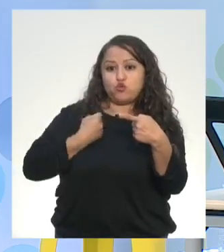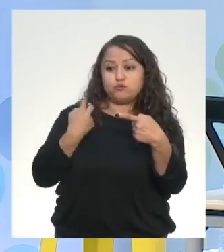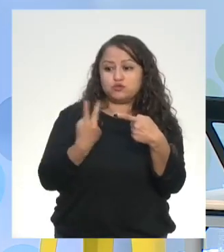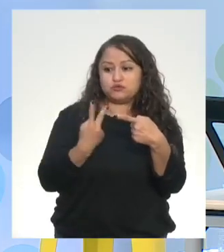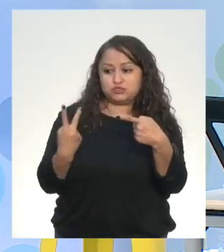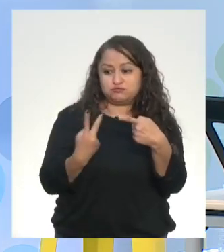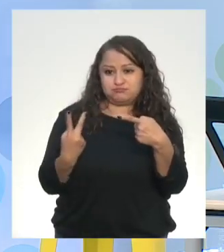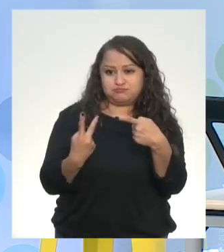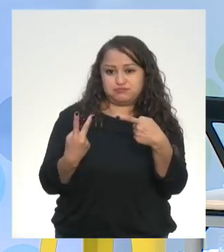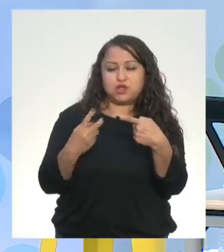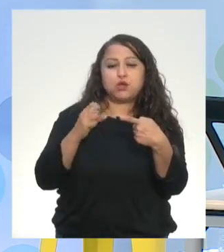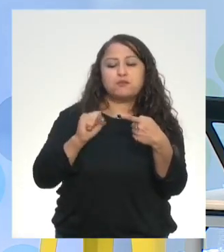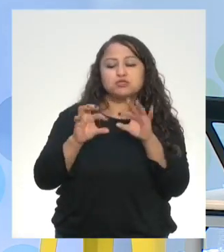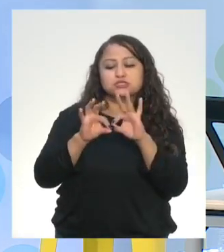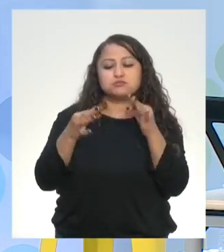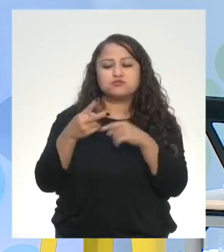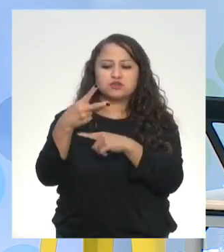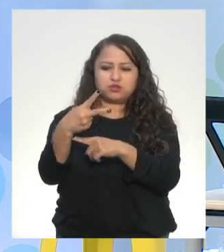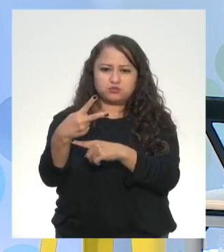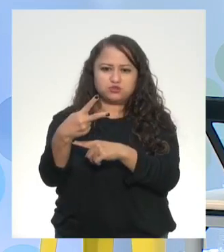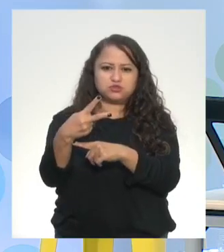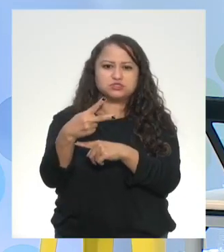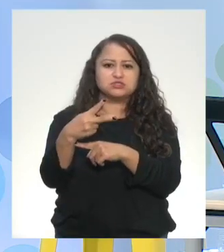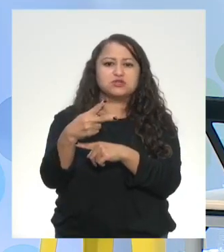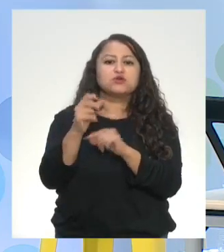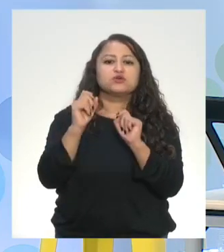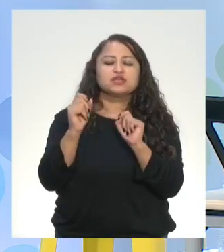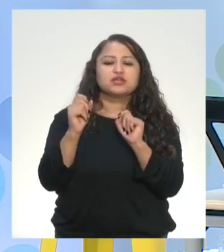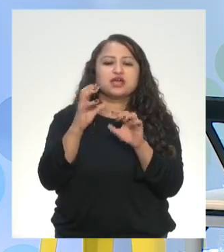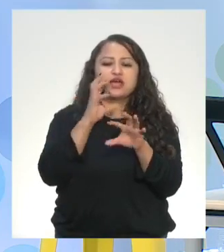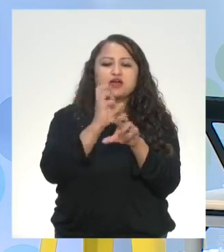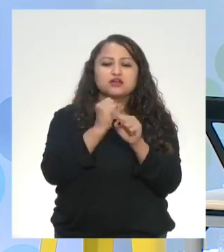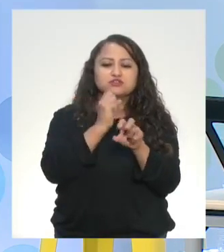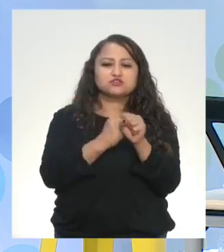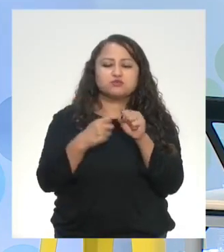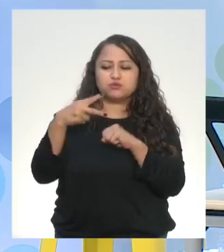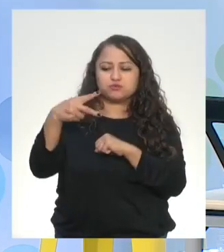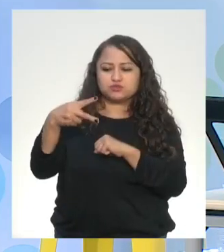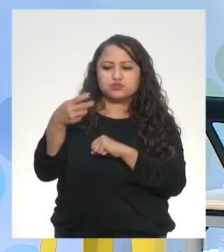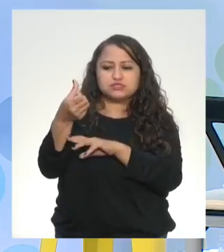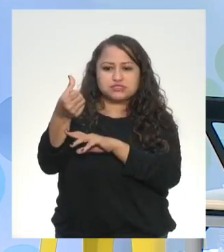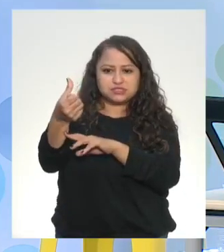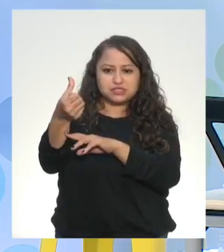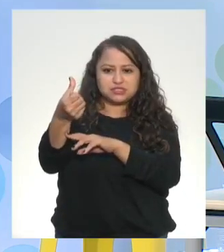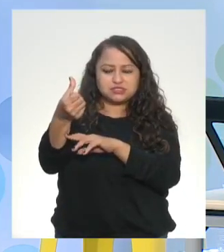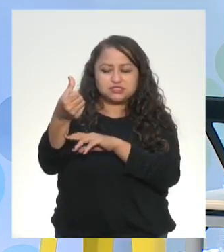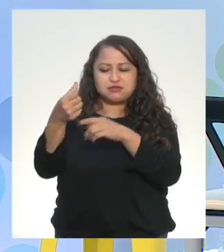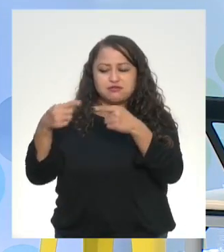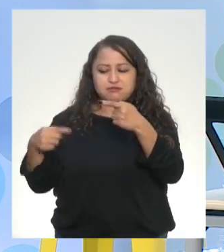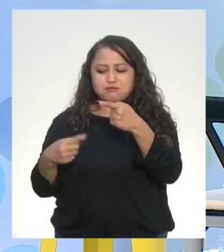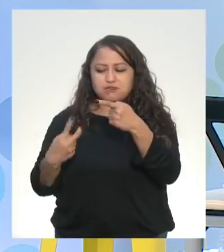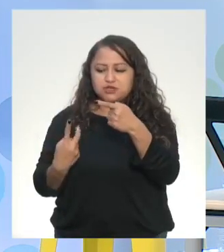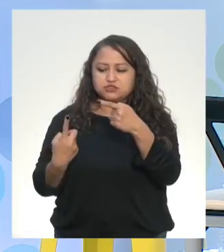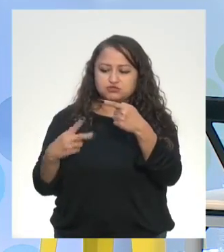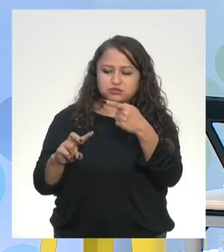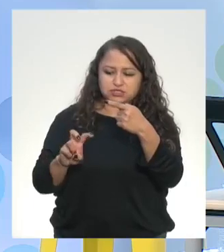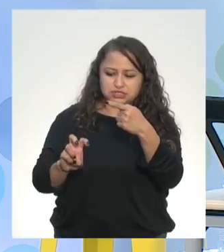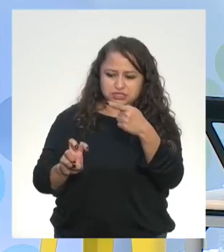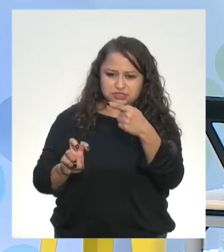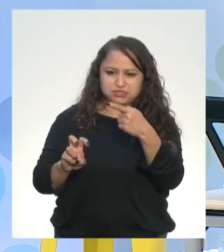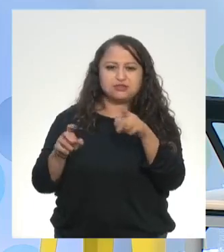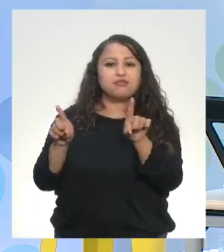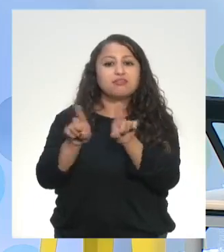menor, 24 vezes raiz de 3. Perfeito. Se eu tenho uma raiz no numerador e